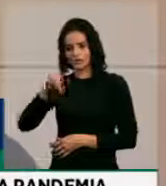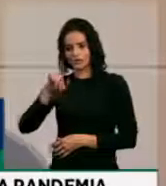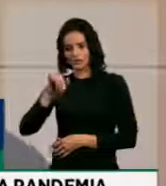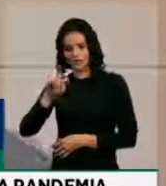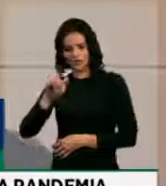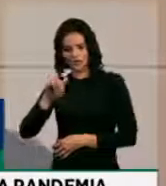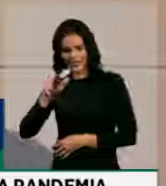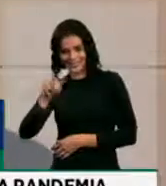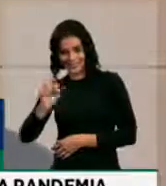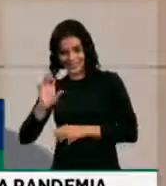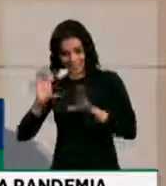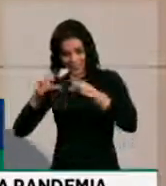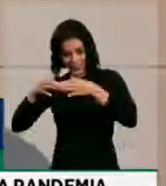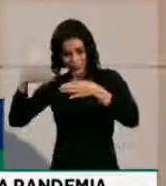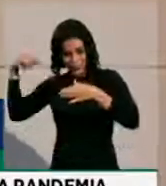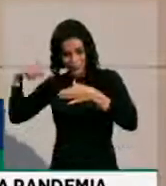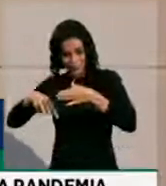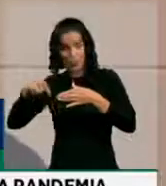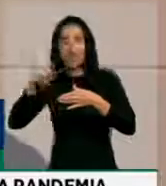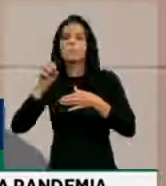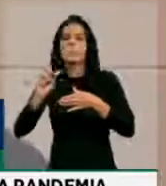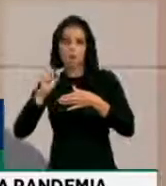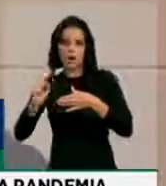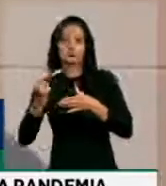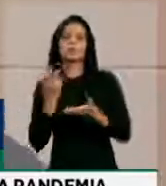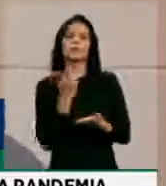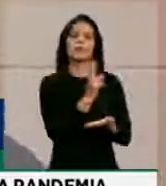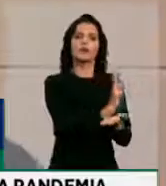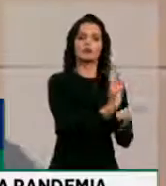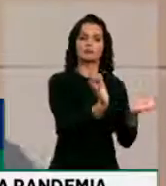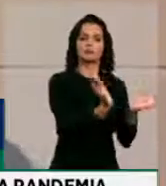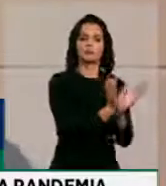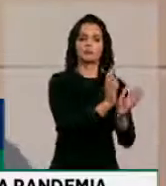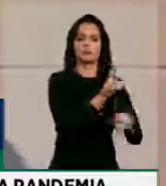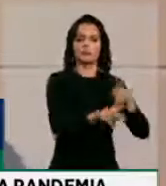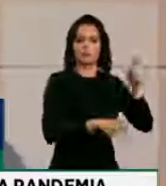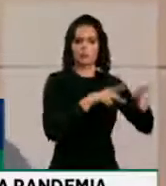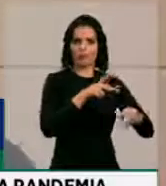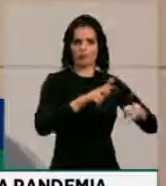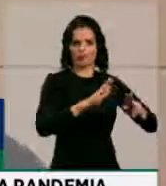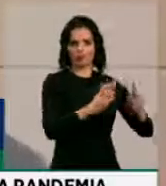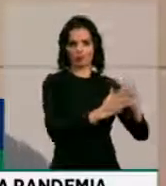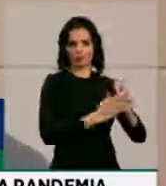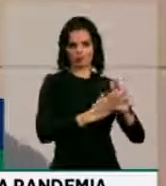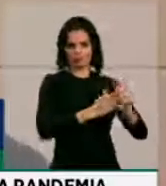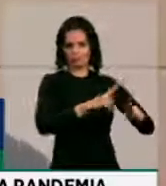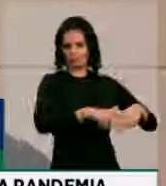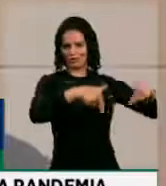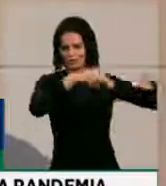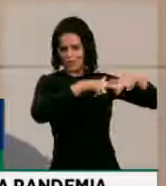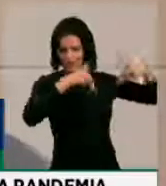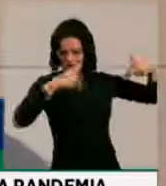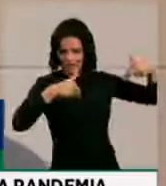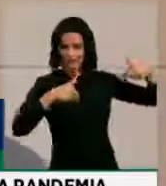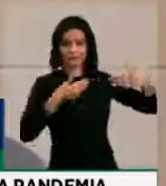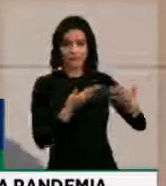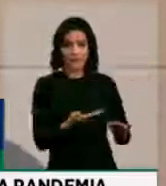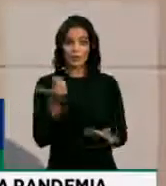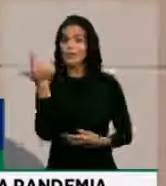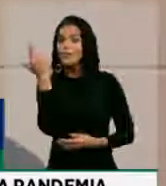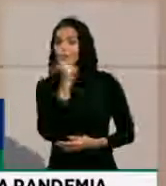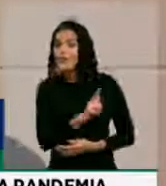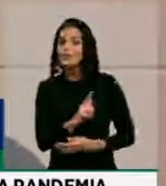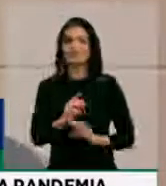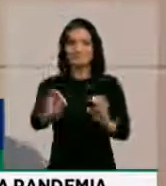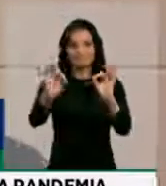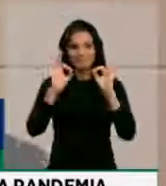uma vitória muito importante, que não se mede apenas pelas outras conquistas dessa liminar, mas isso por